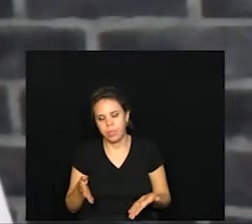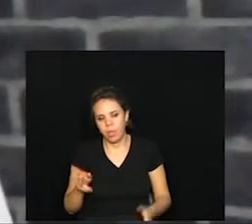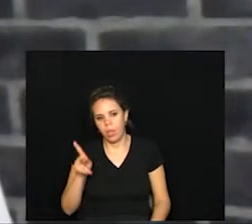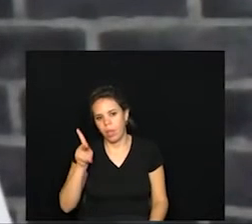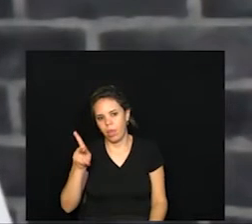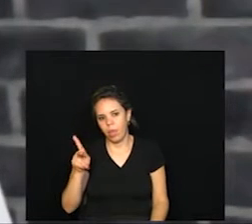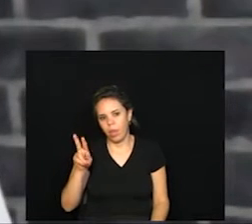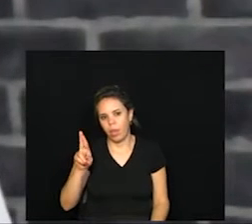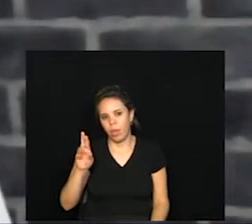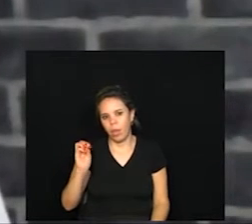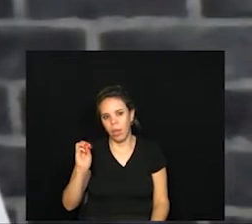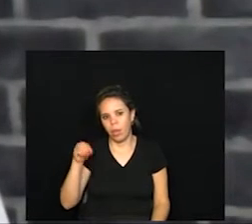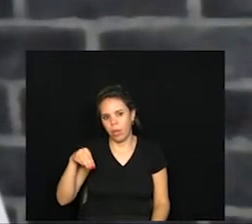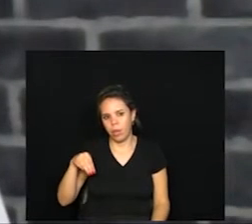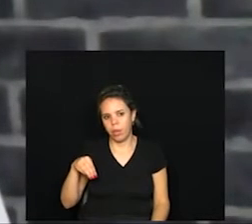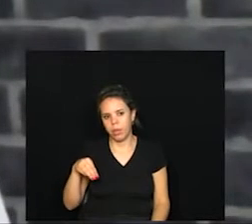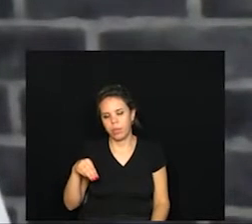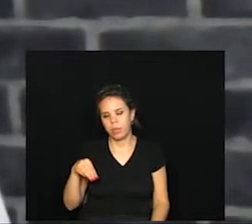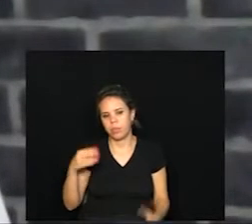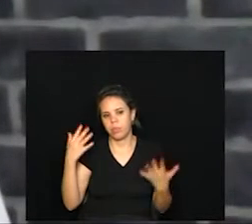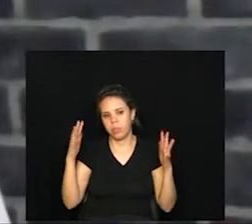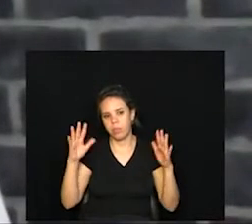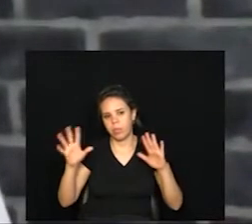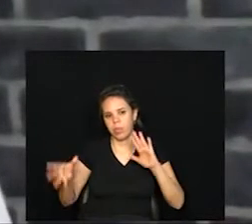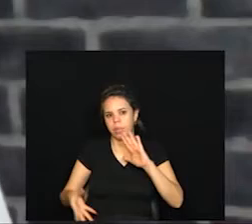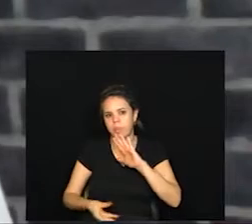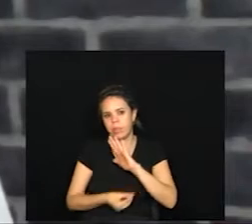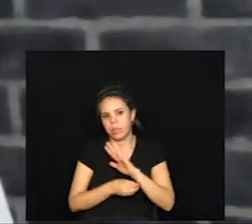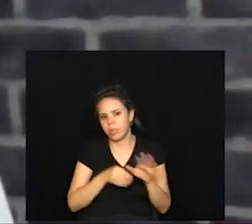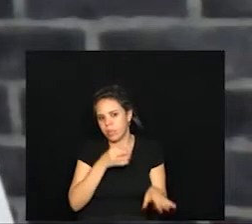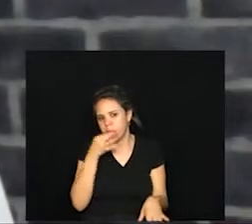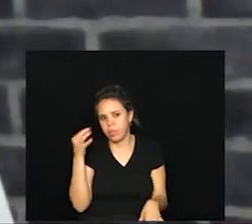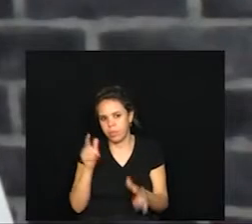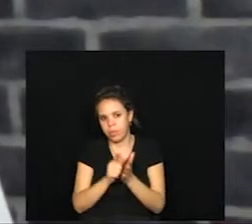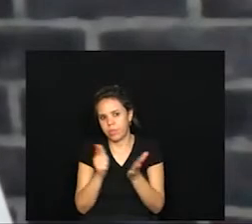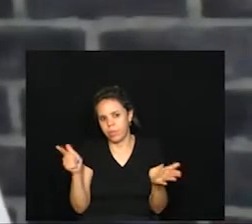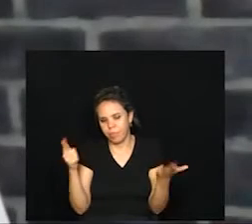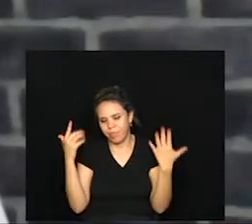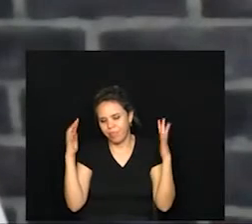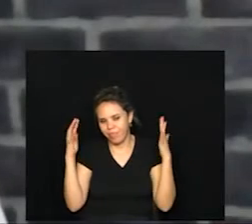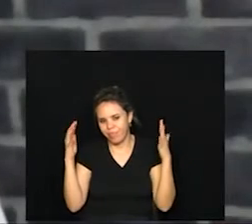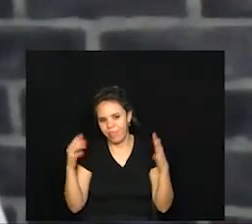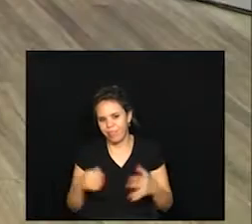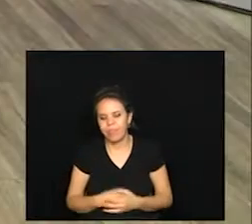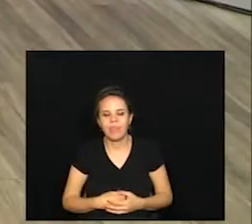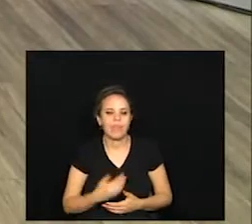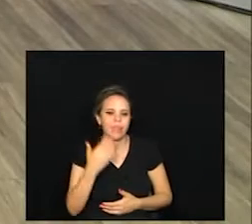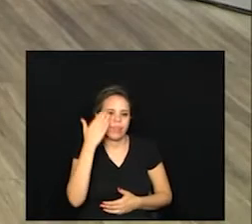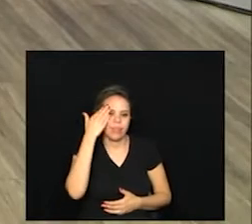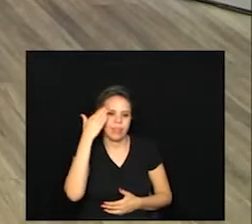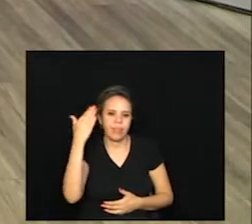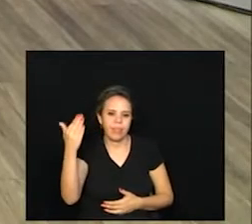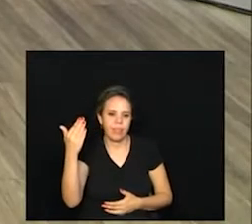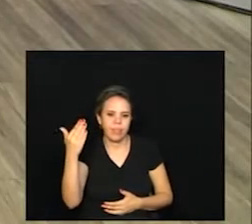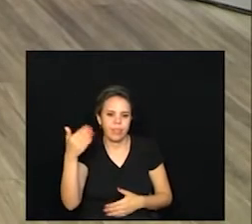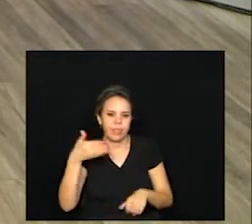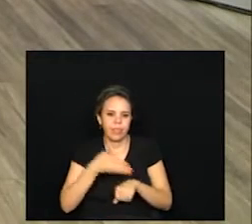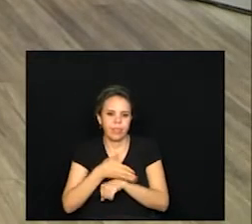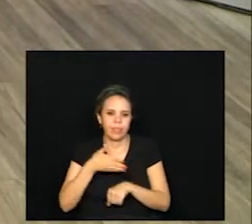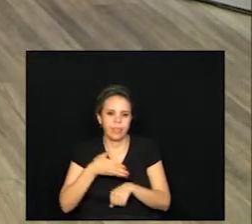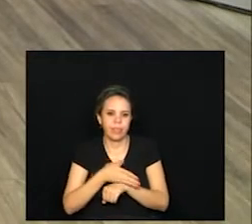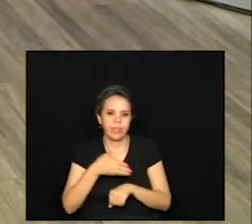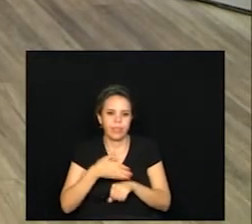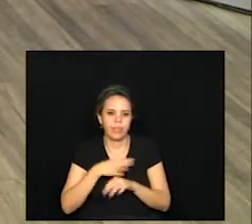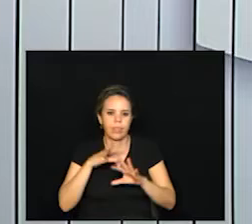de Campinas e parabéns pelo Câmara Total. Um excelente jornal. Parabéns, viu? Muito obrigado, Éder Gomes, pela participação,